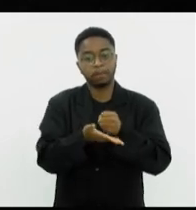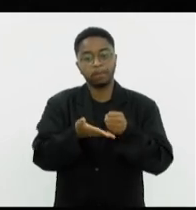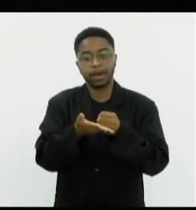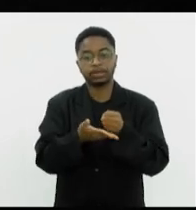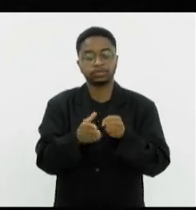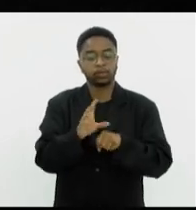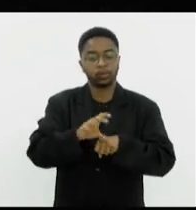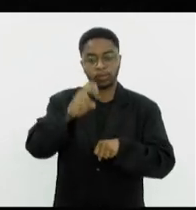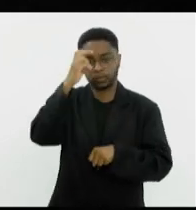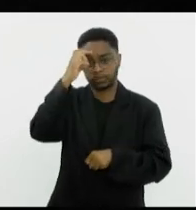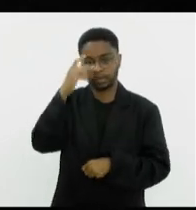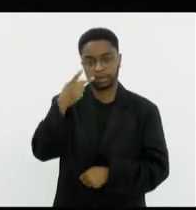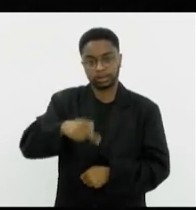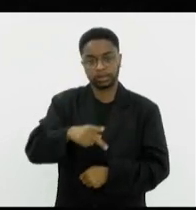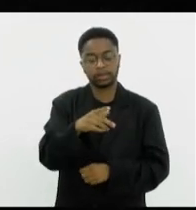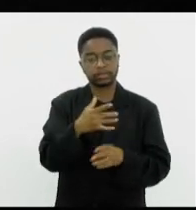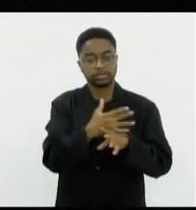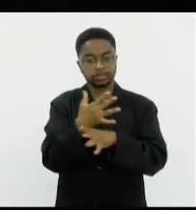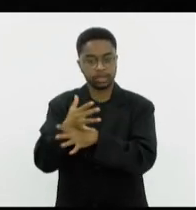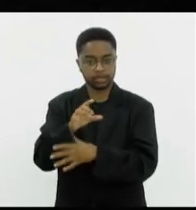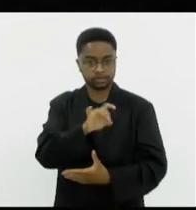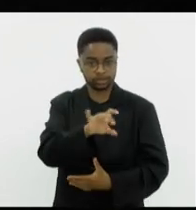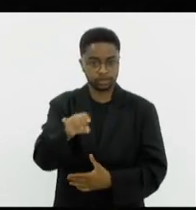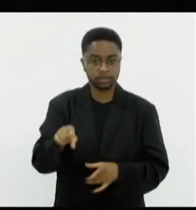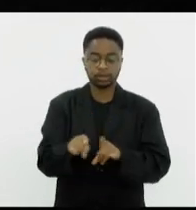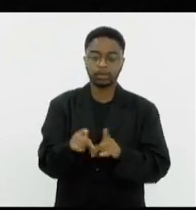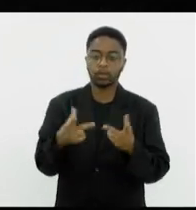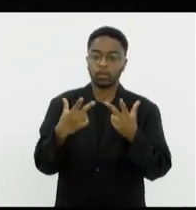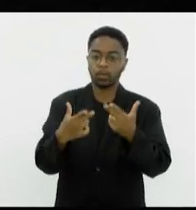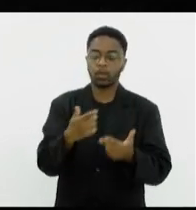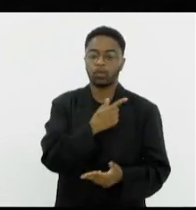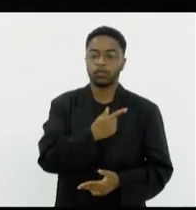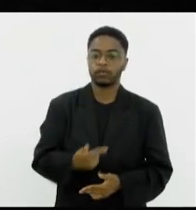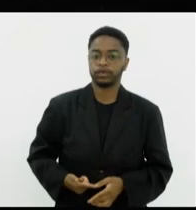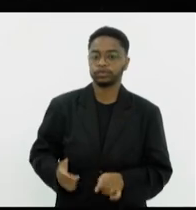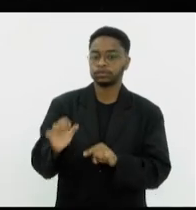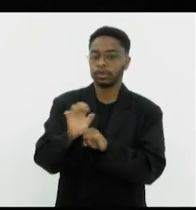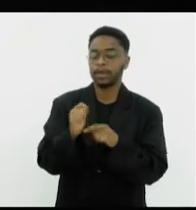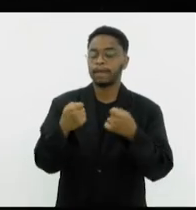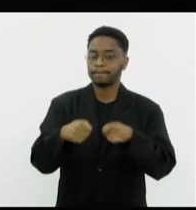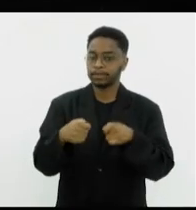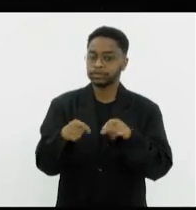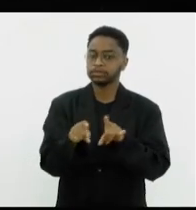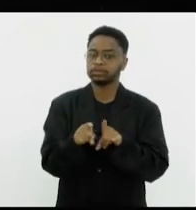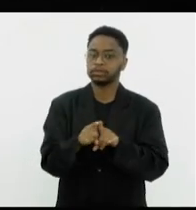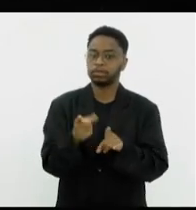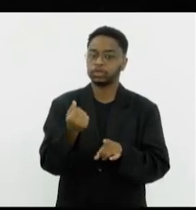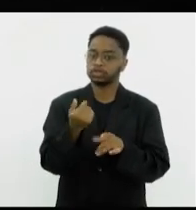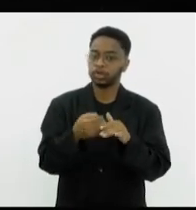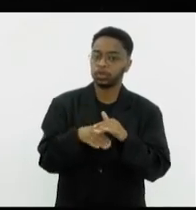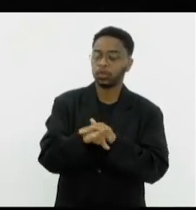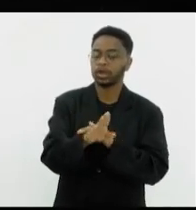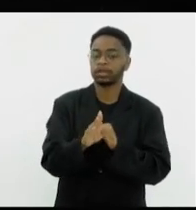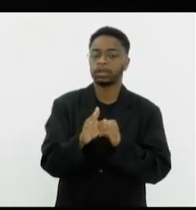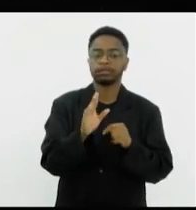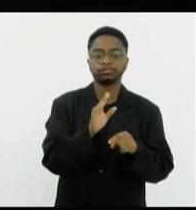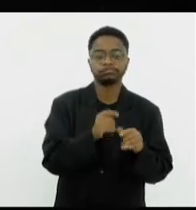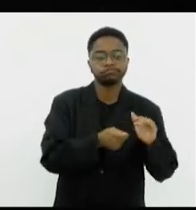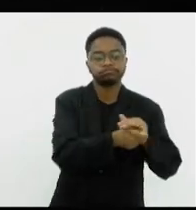nos municípios. Da mesma forma que o governo do Estado também precisa aportar recursos para a